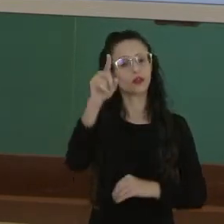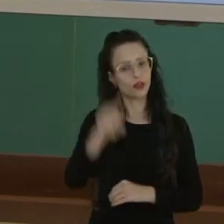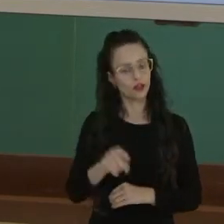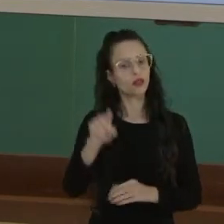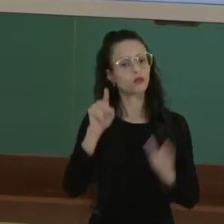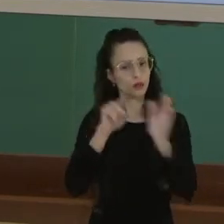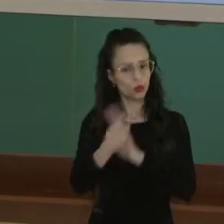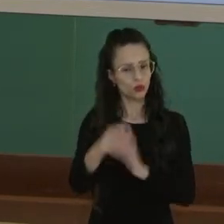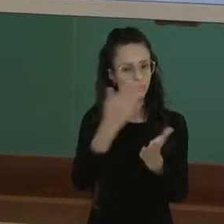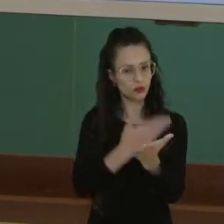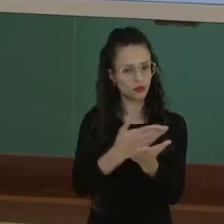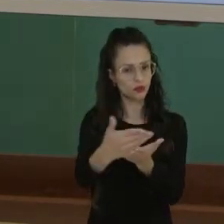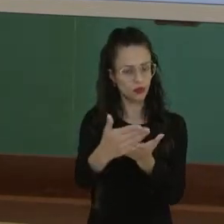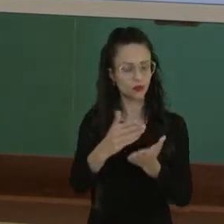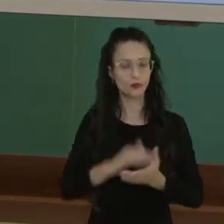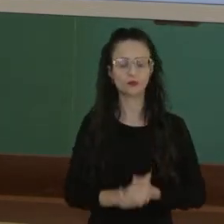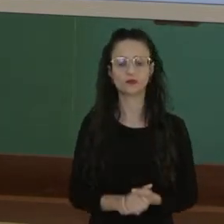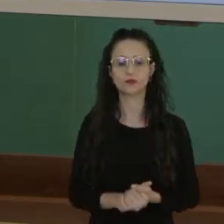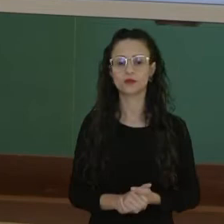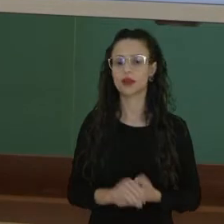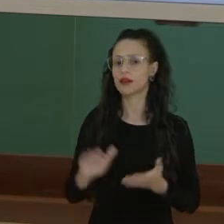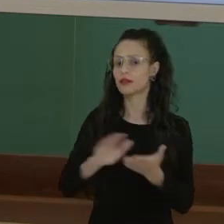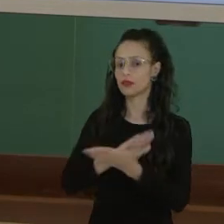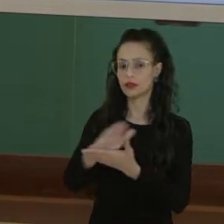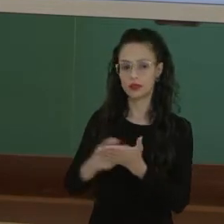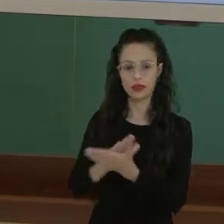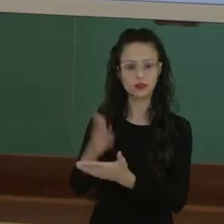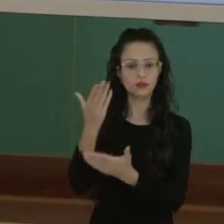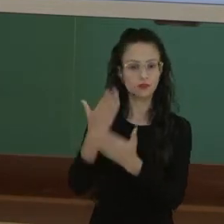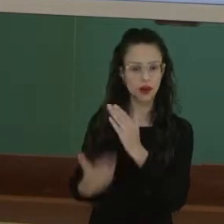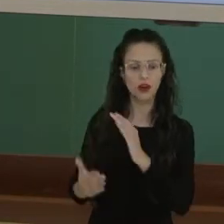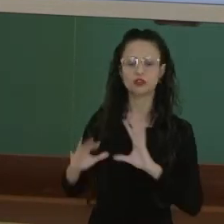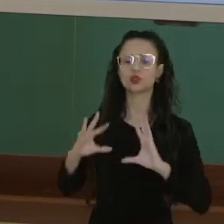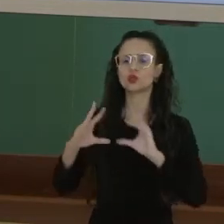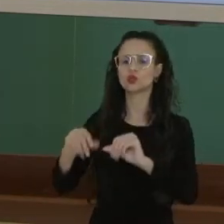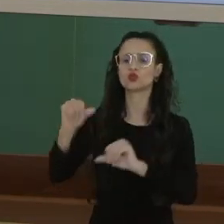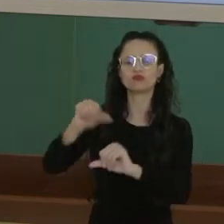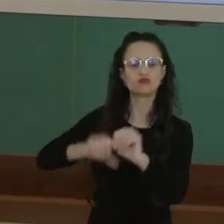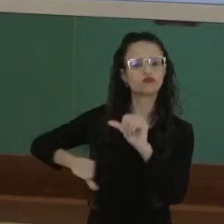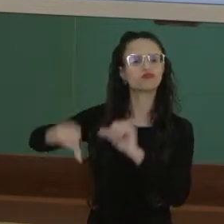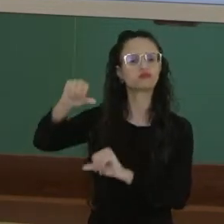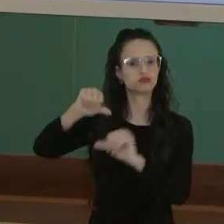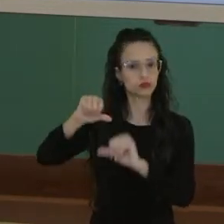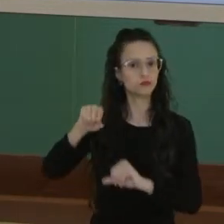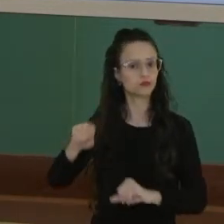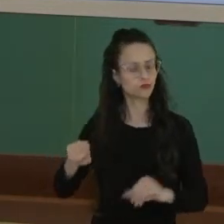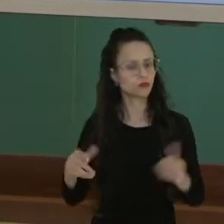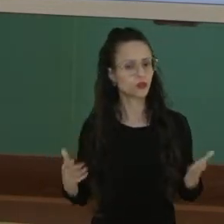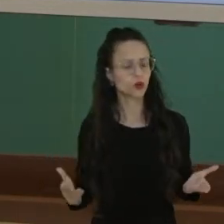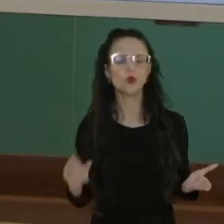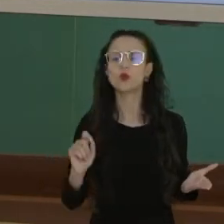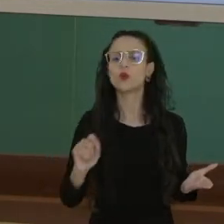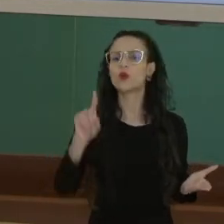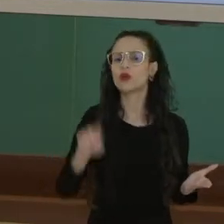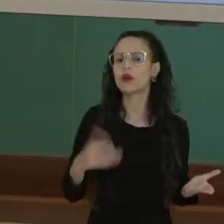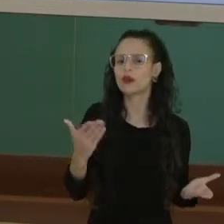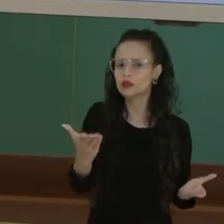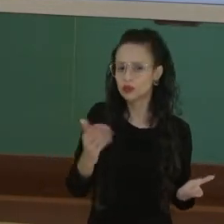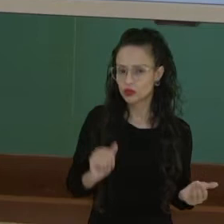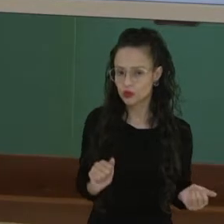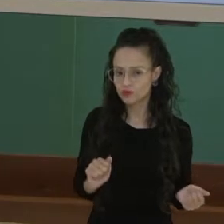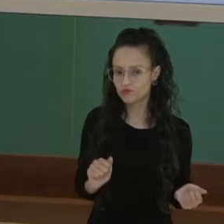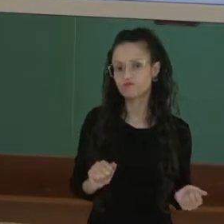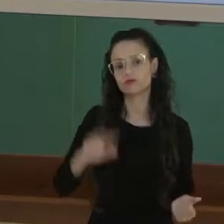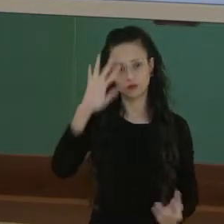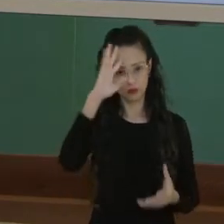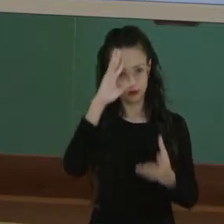pergunta inicial, né? Nada se perde, tudo se transforma, né? O que será que é isso? Então, para poder entender